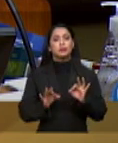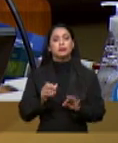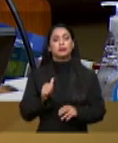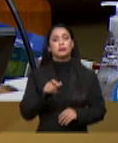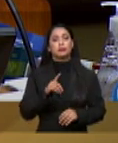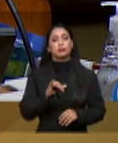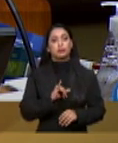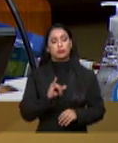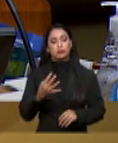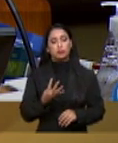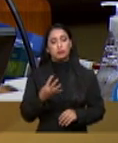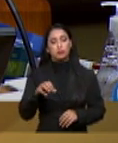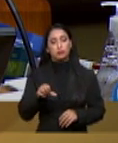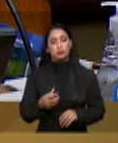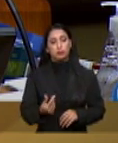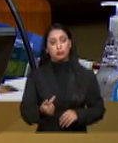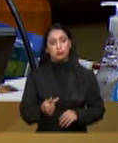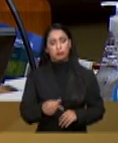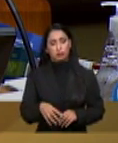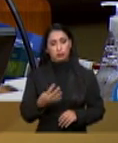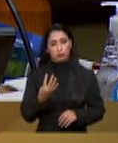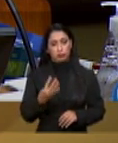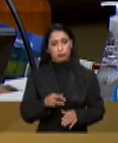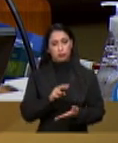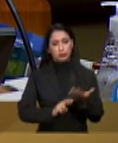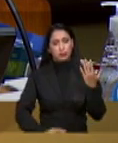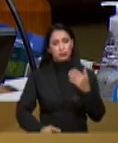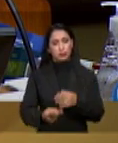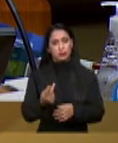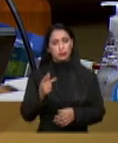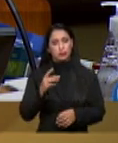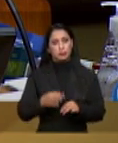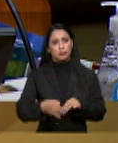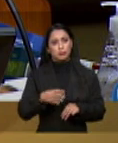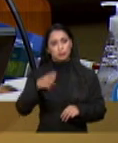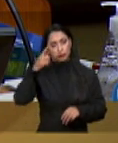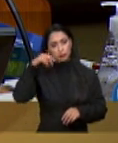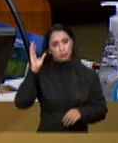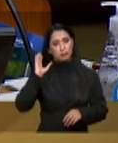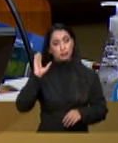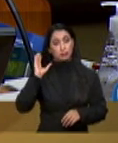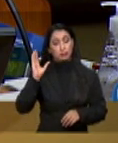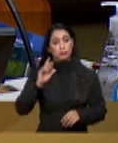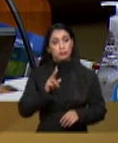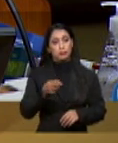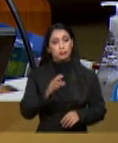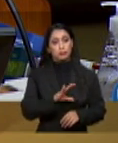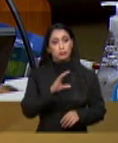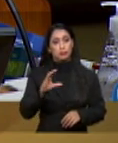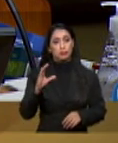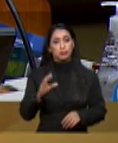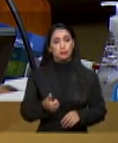ADI 4974, de relatoria da ministra Rosa Weber, e no habeas corpus